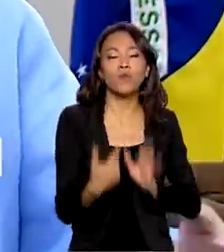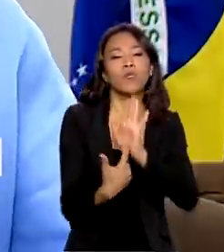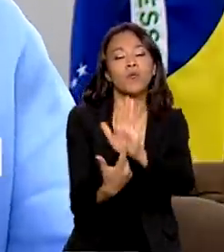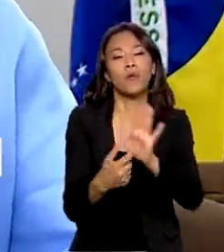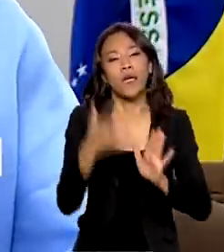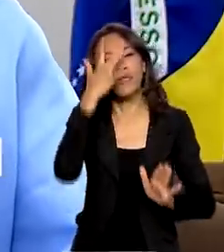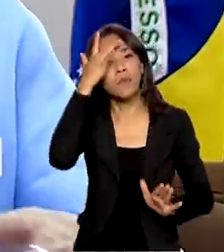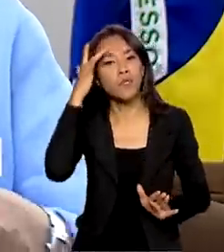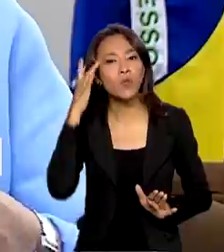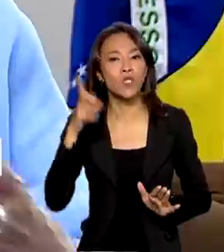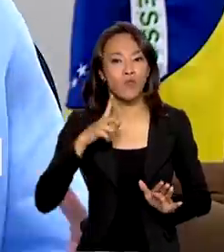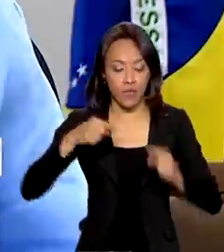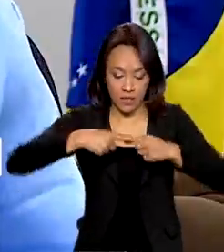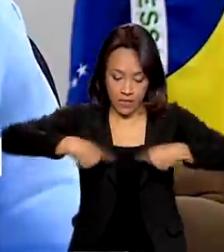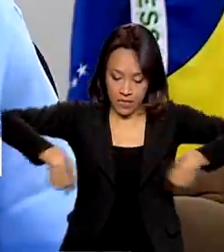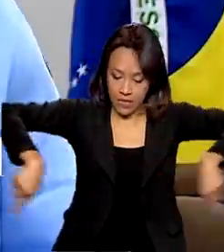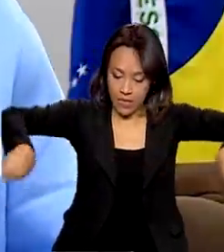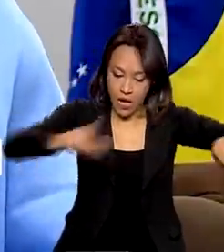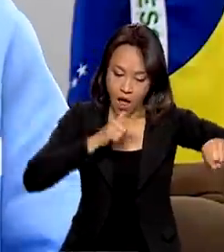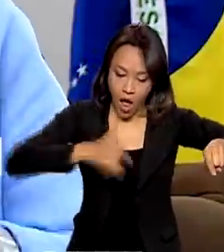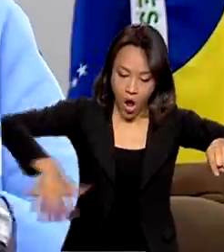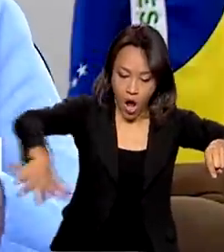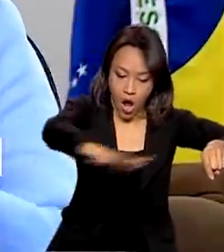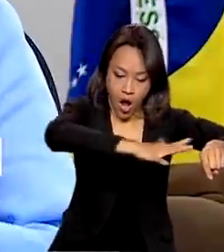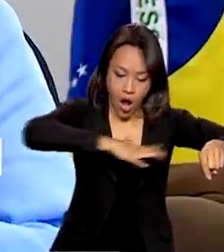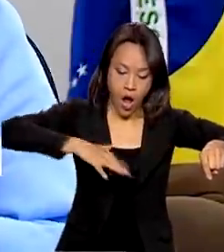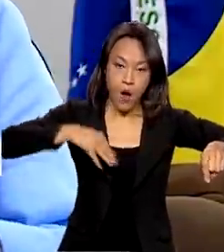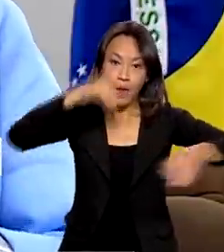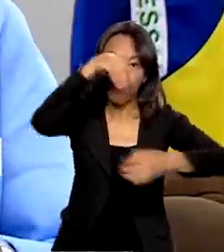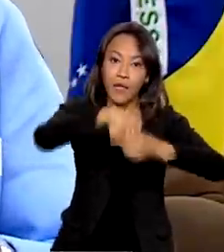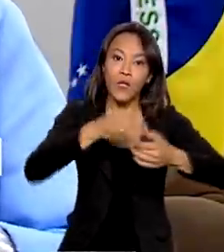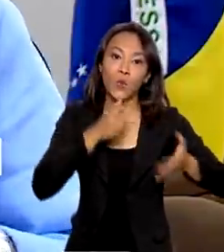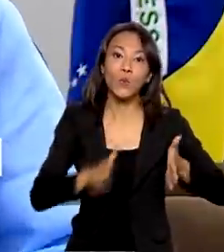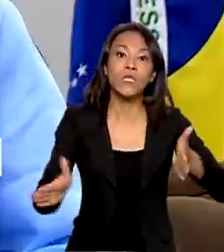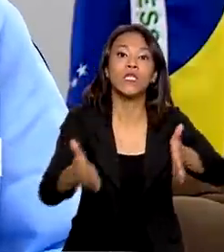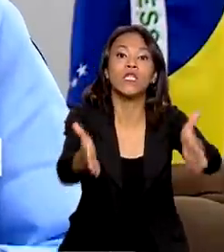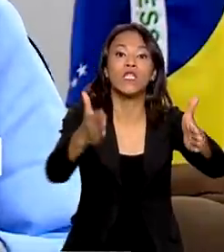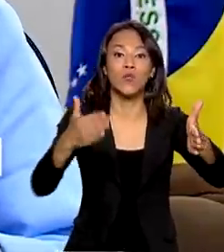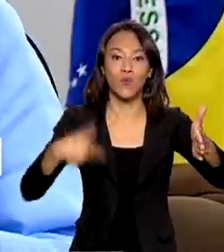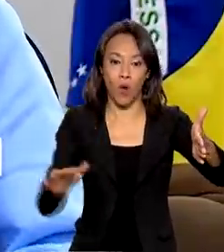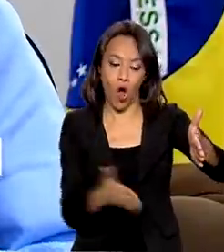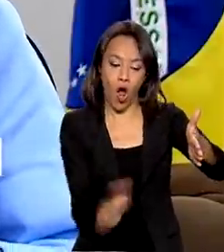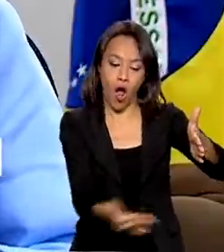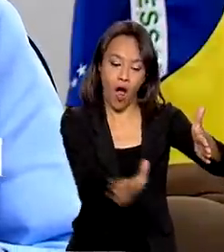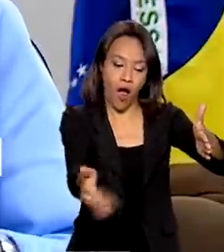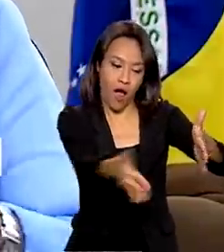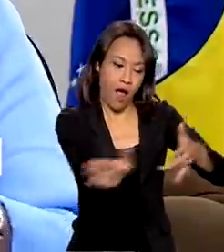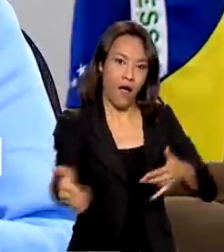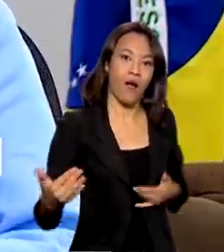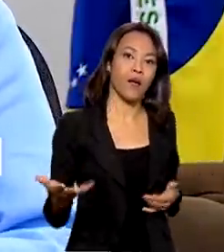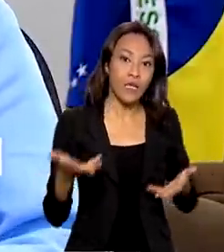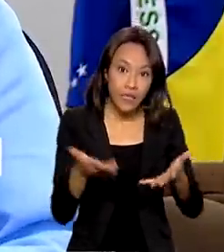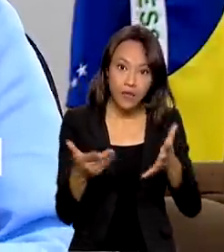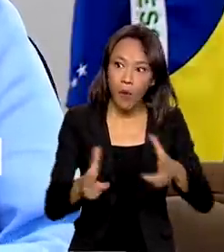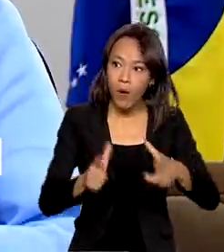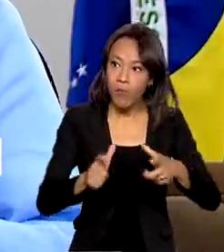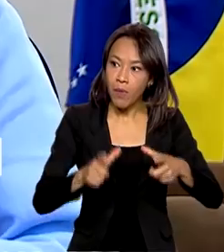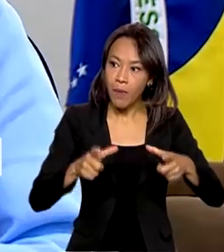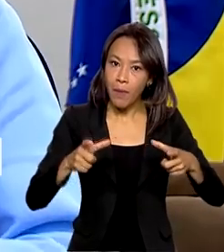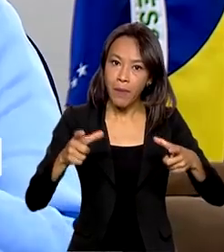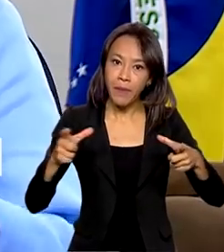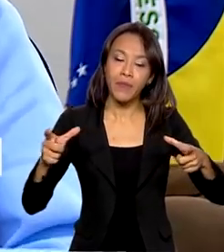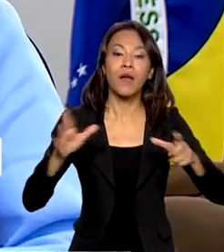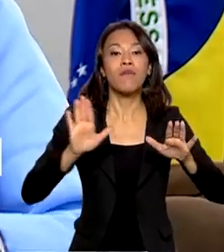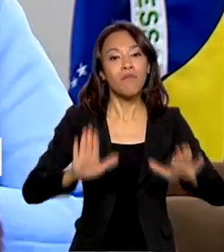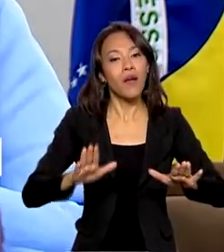colocar tanques-redes em muitos rios brasileiros enfim é é um setor que realmente cresceu muito